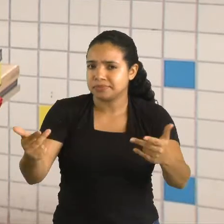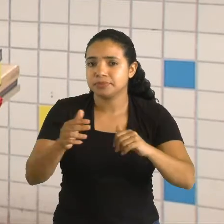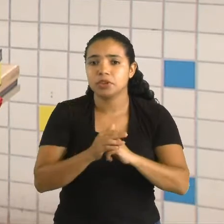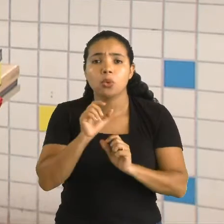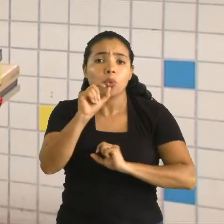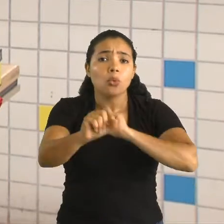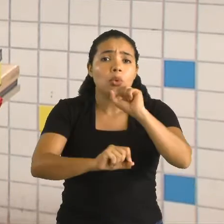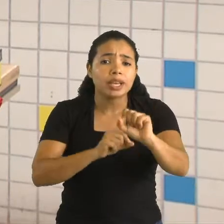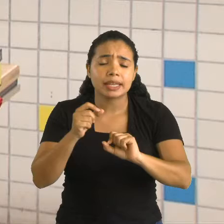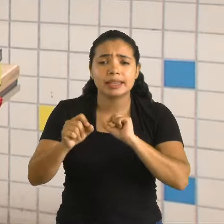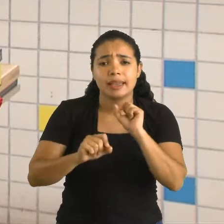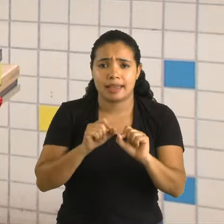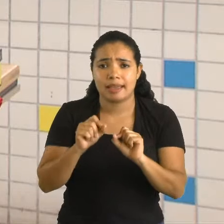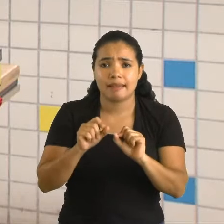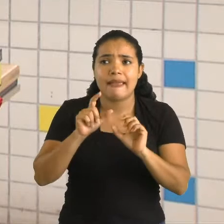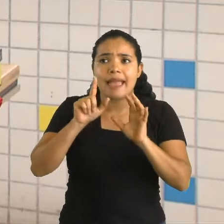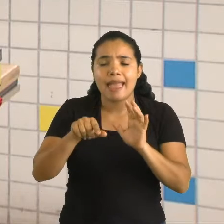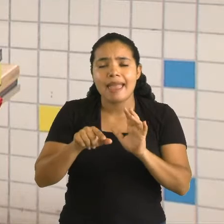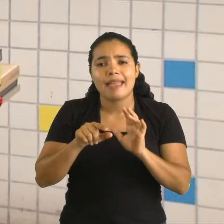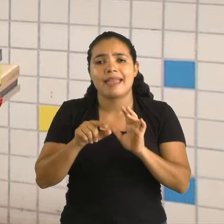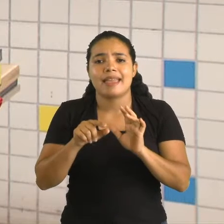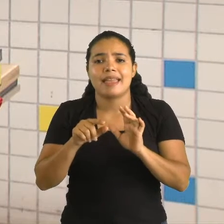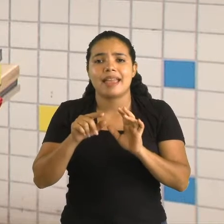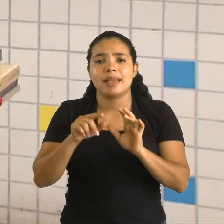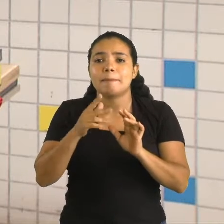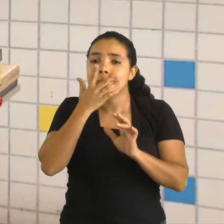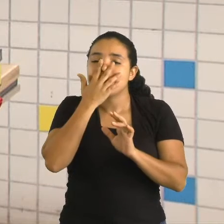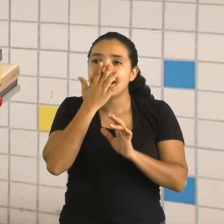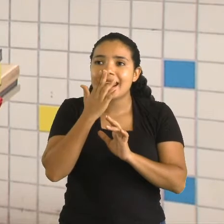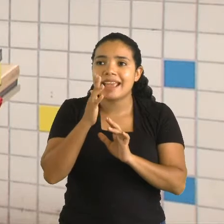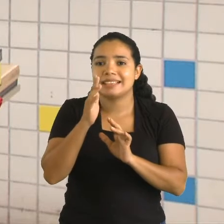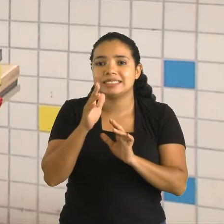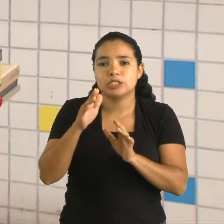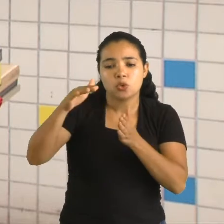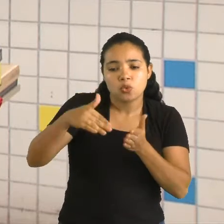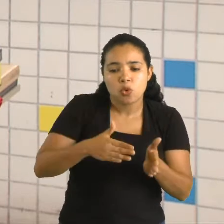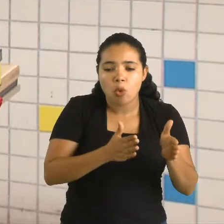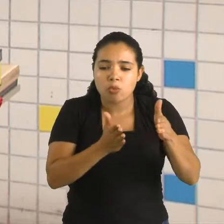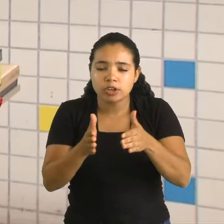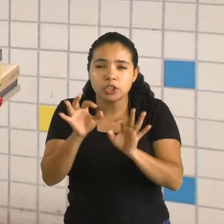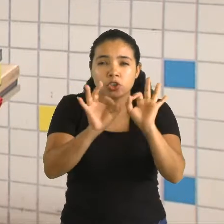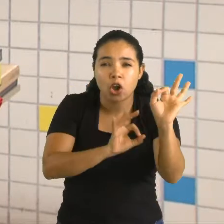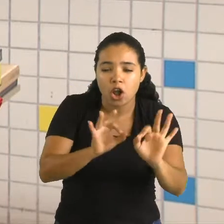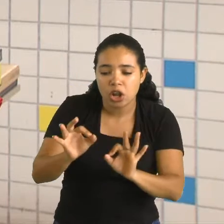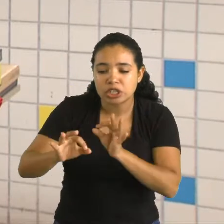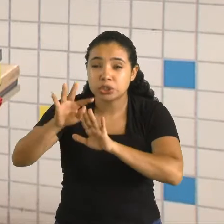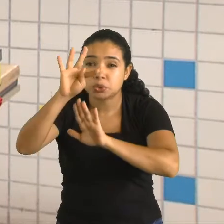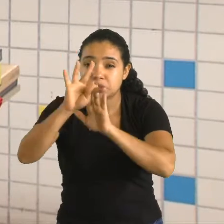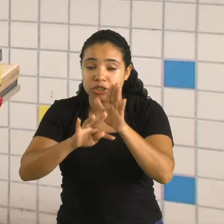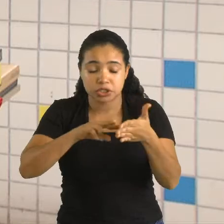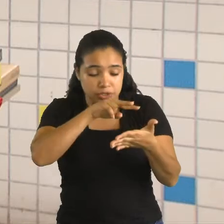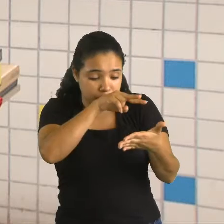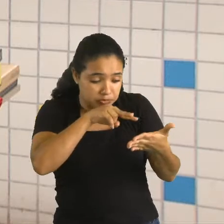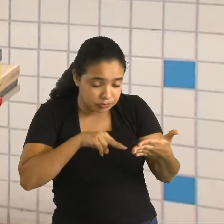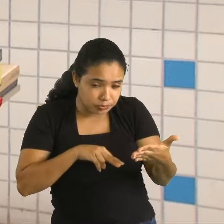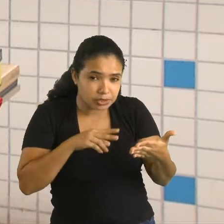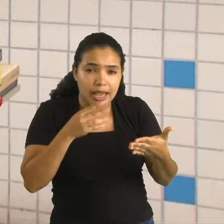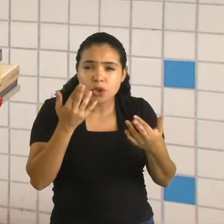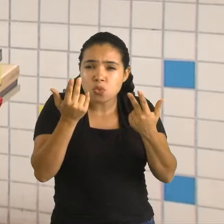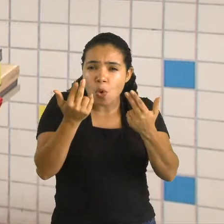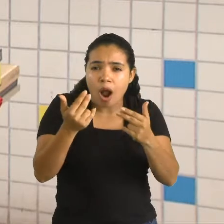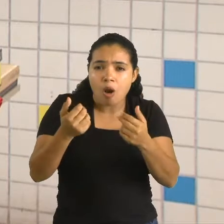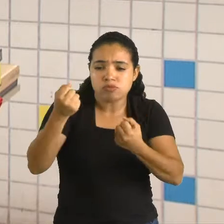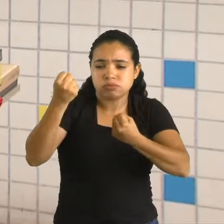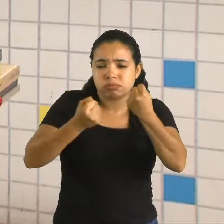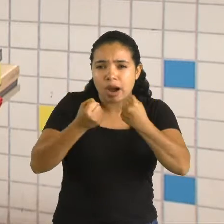Na linguagem, funciona como uma espécie de sinalização, guiando e organizando o texto a ser lido. É como no trânsito.